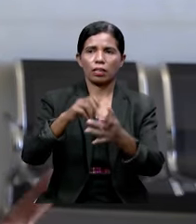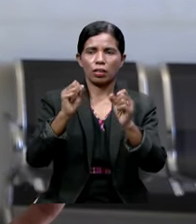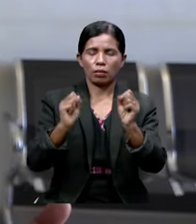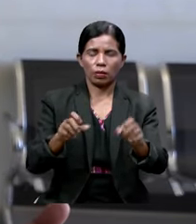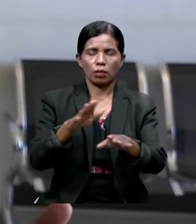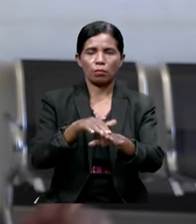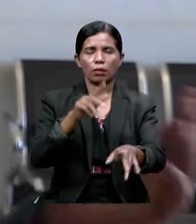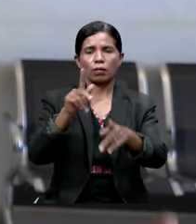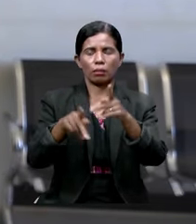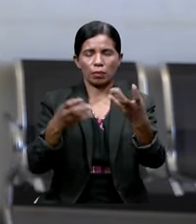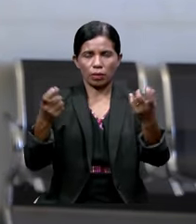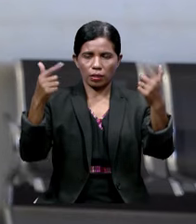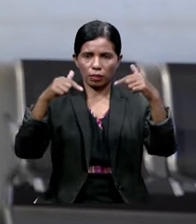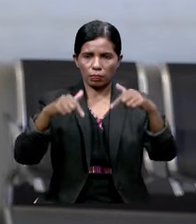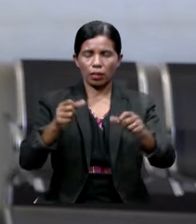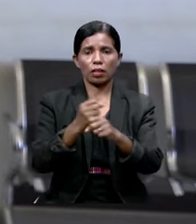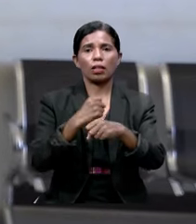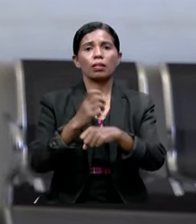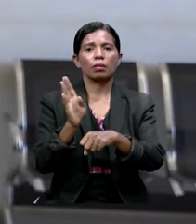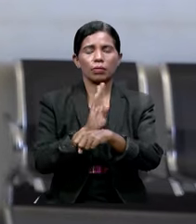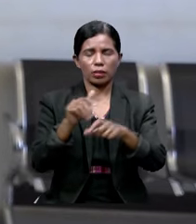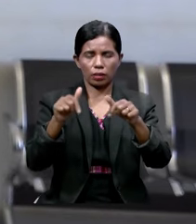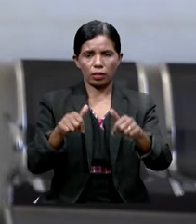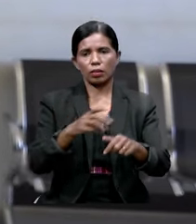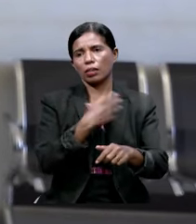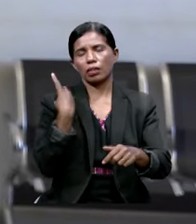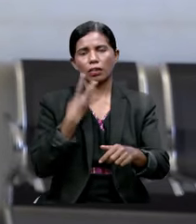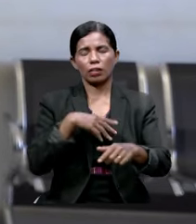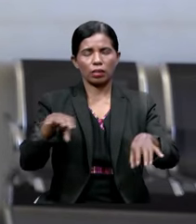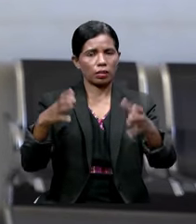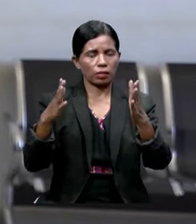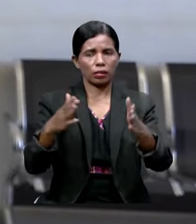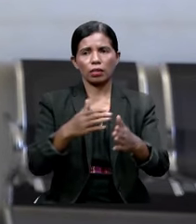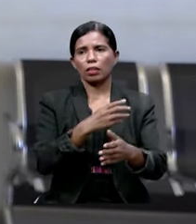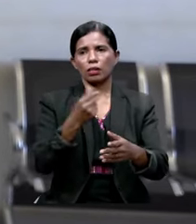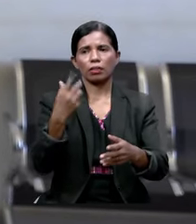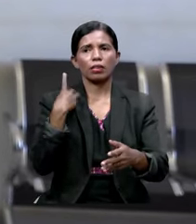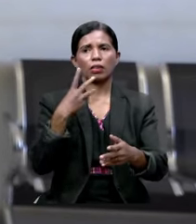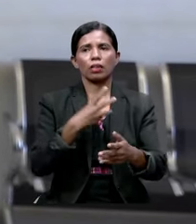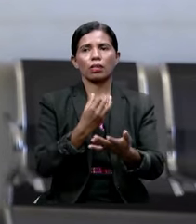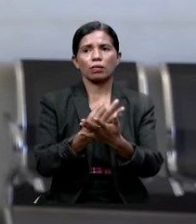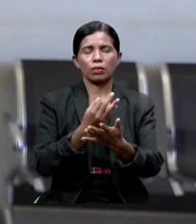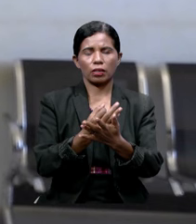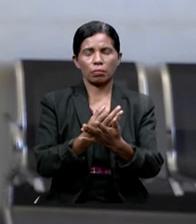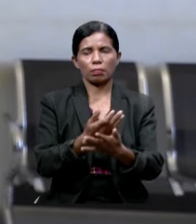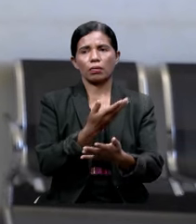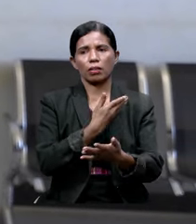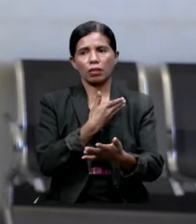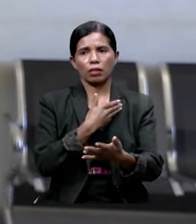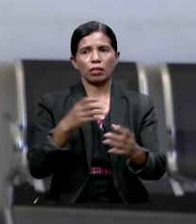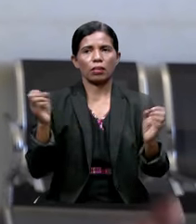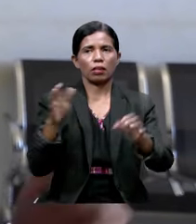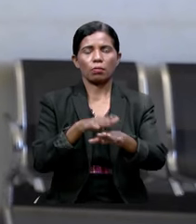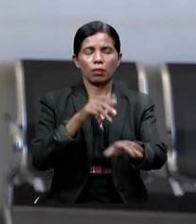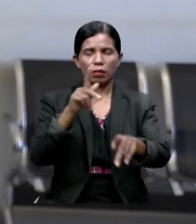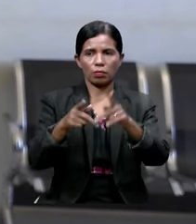e mamai e selo mos itenia recursos humanos nevema que se limitado itenia salário nevema aste temes nevema que la atrai ba